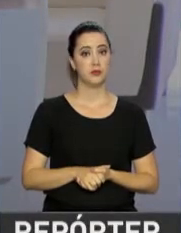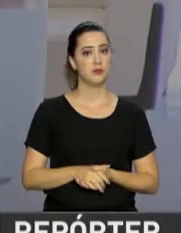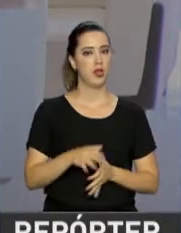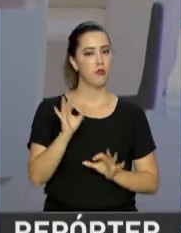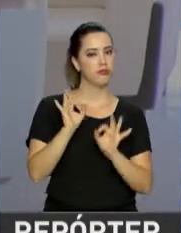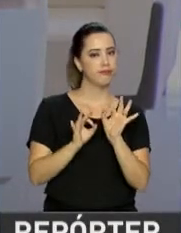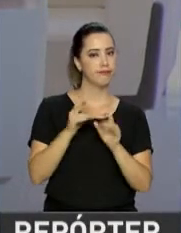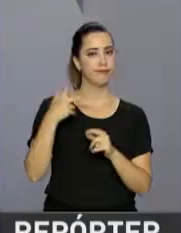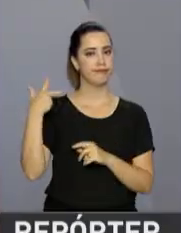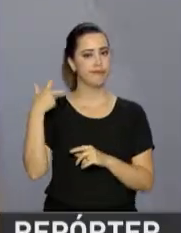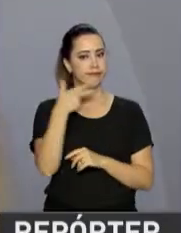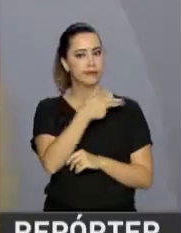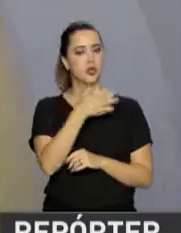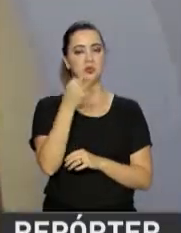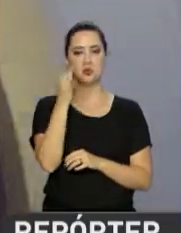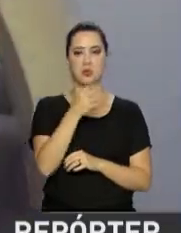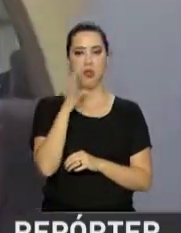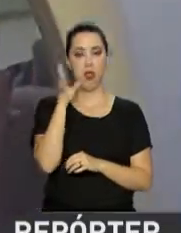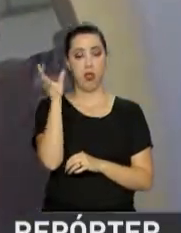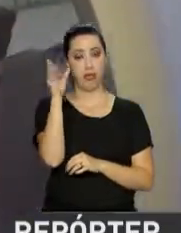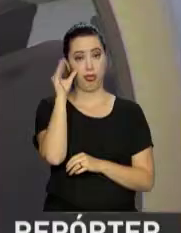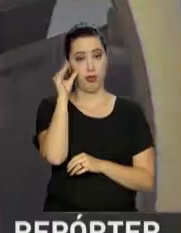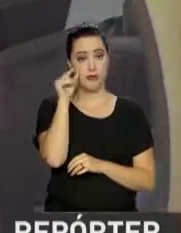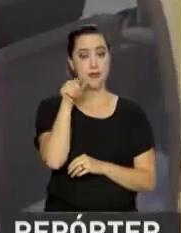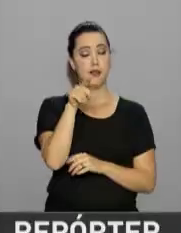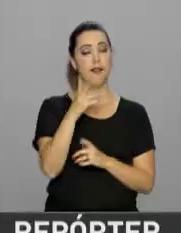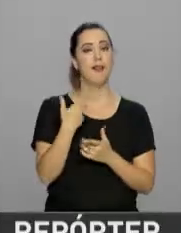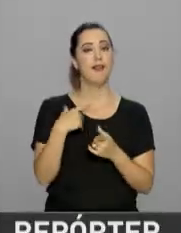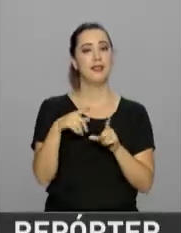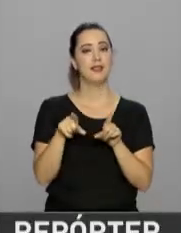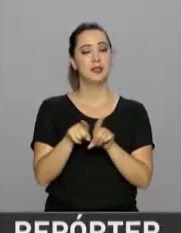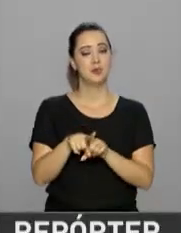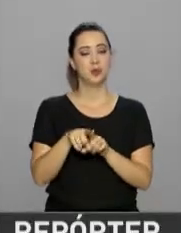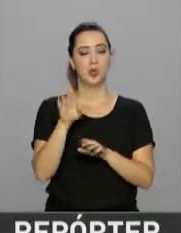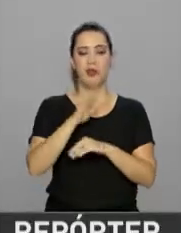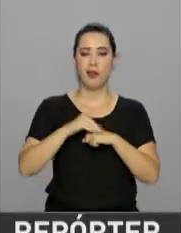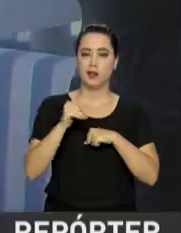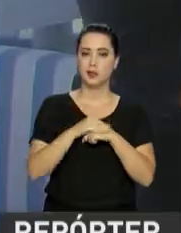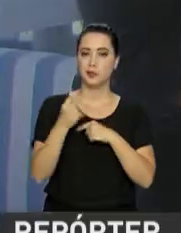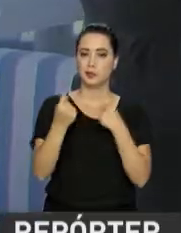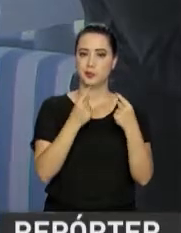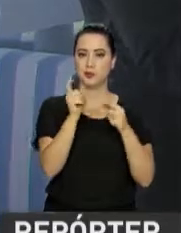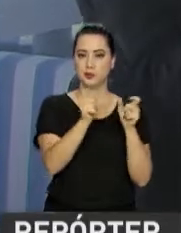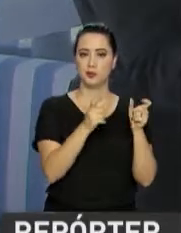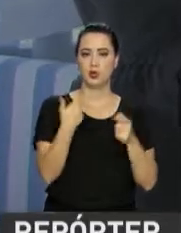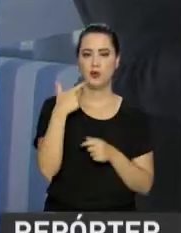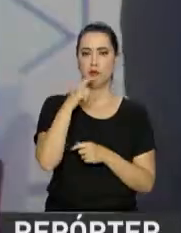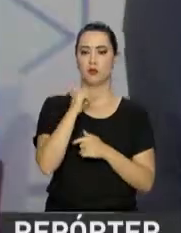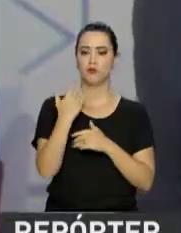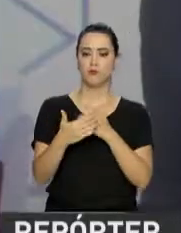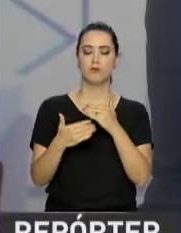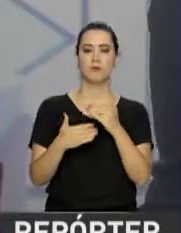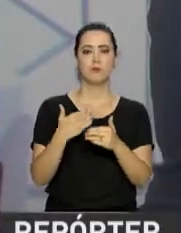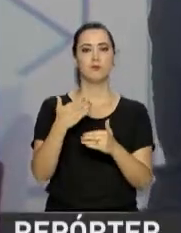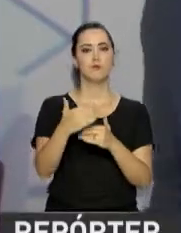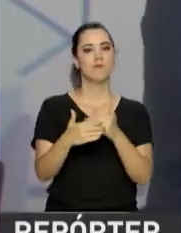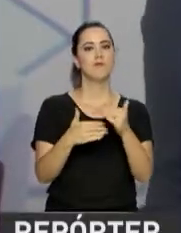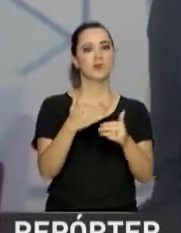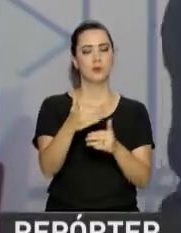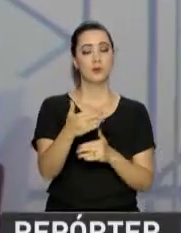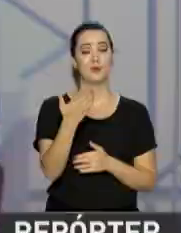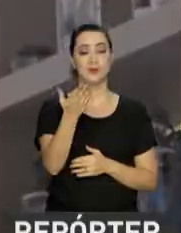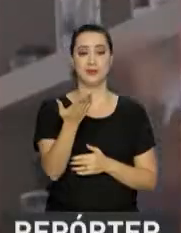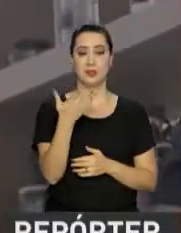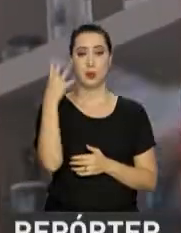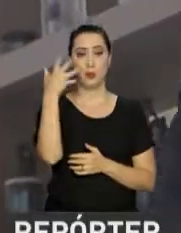Habilidade com a tesoura, atenção e carinho com cada cliente. Assim, Willis foi conquistando seu espaço no mercado de